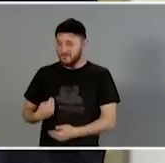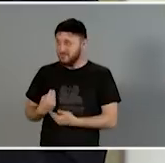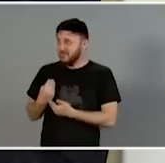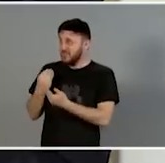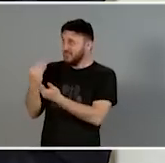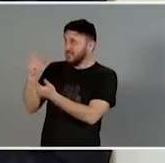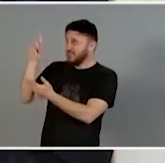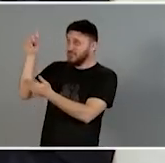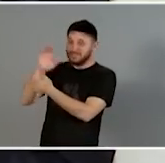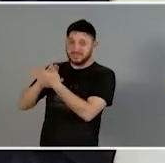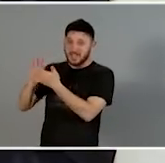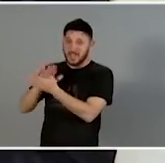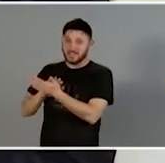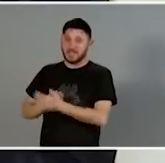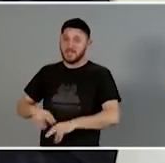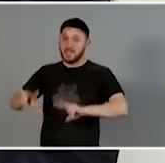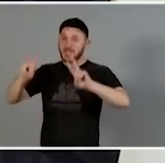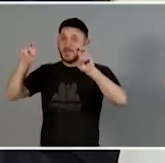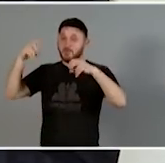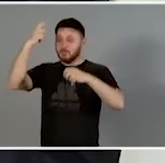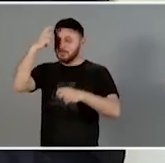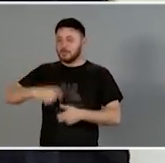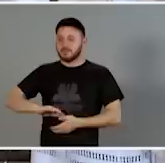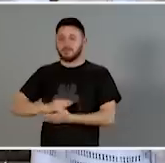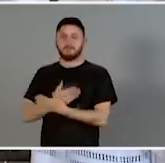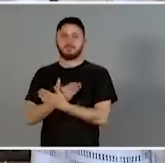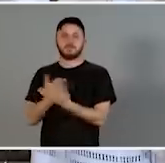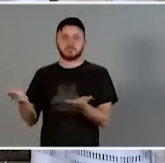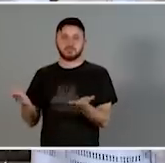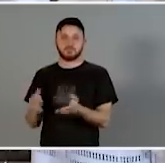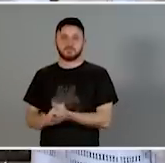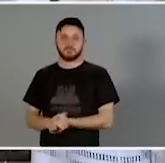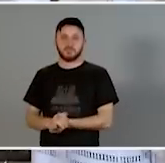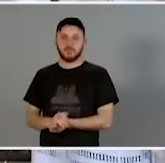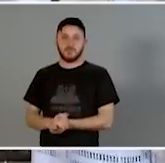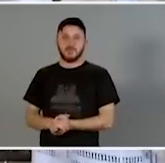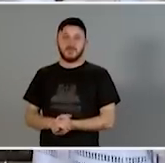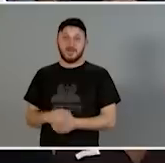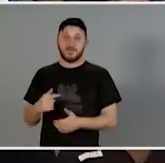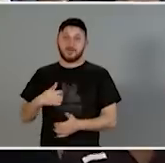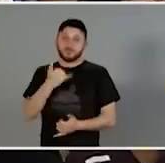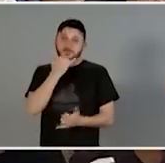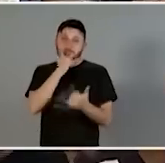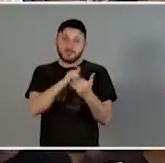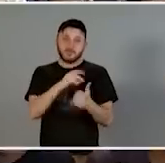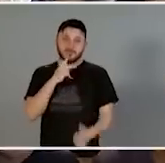é um caso perdido. Amém. Eu entrego para Deus.